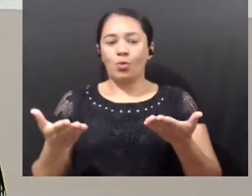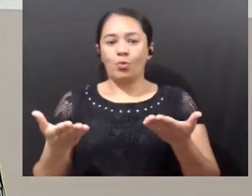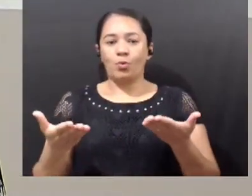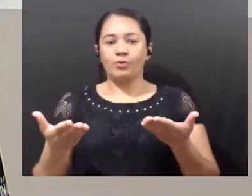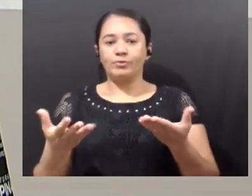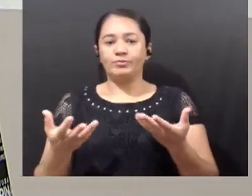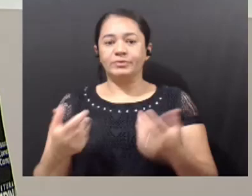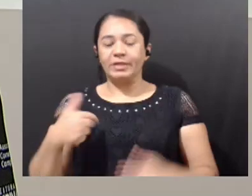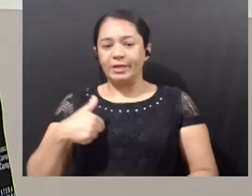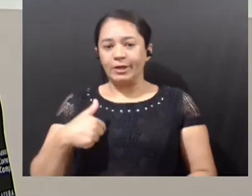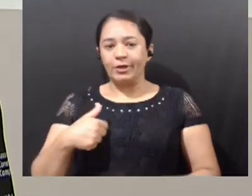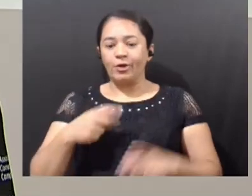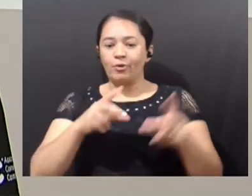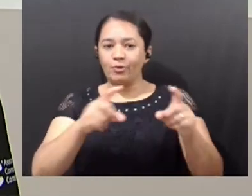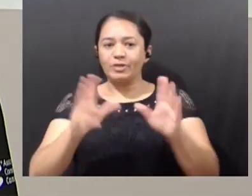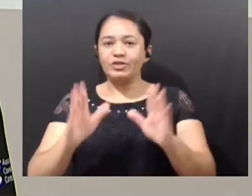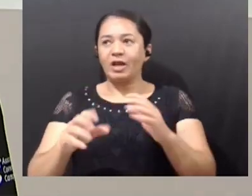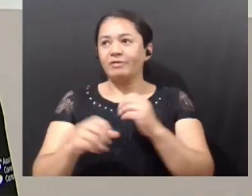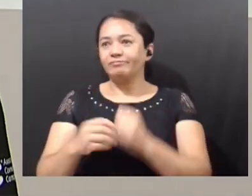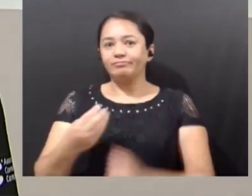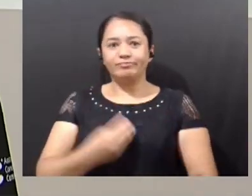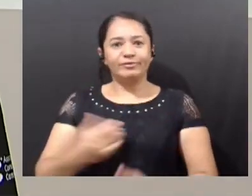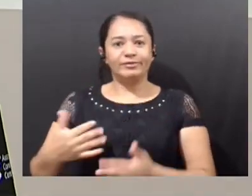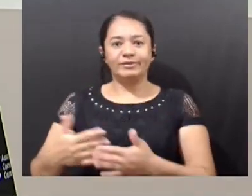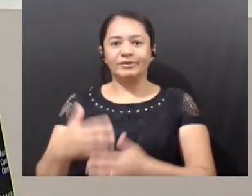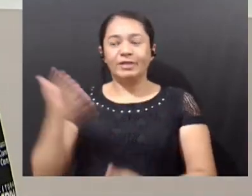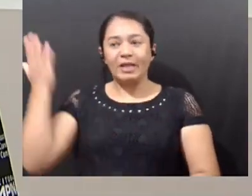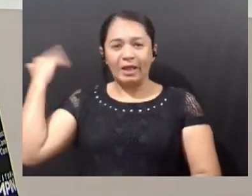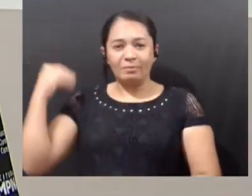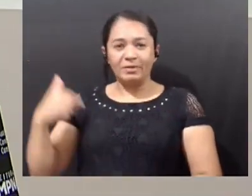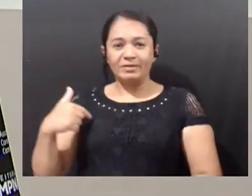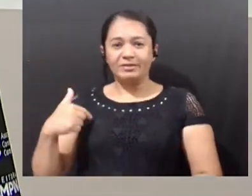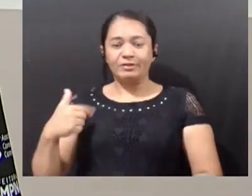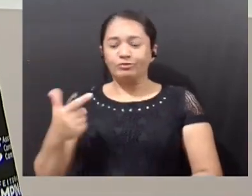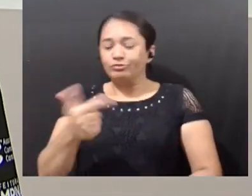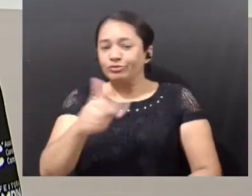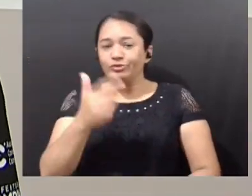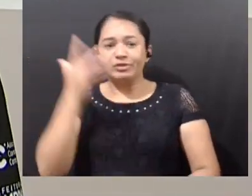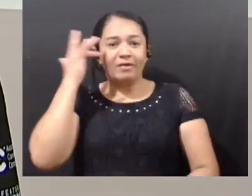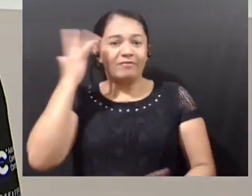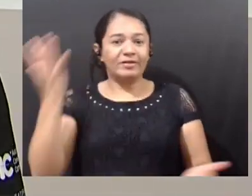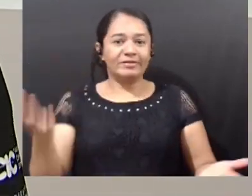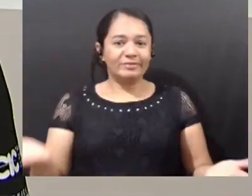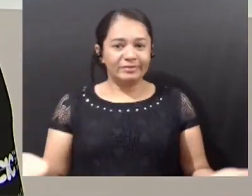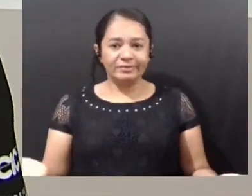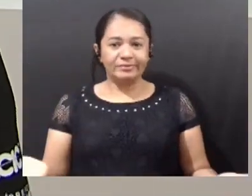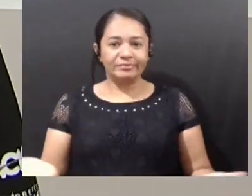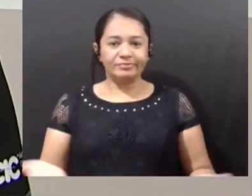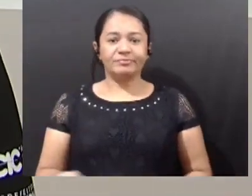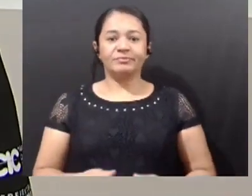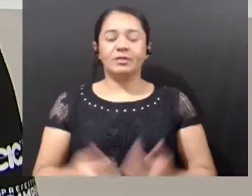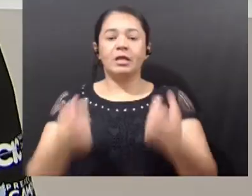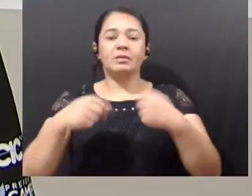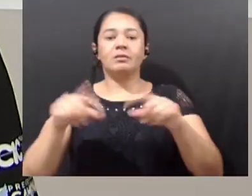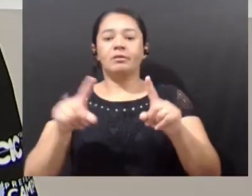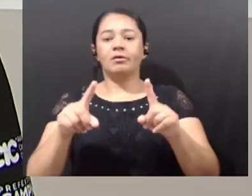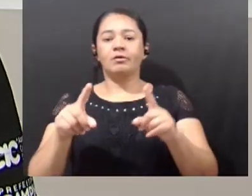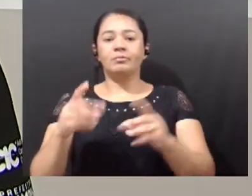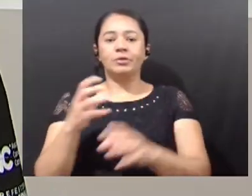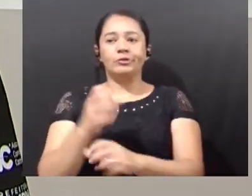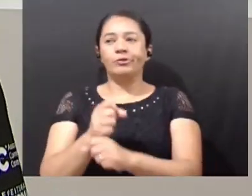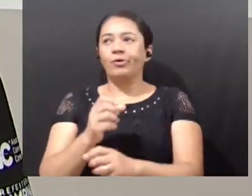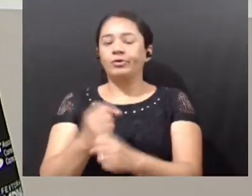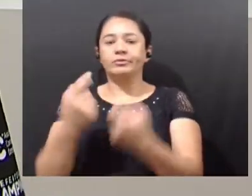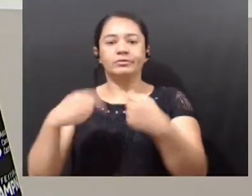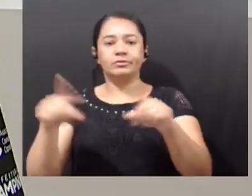a vida inteira, na minha época não tinha essas facilidades. Então, você não precisa de um contador, você não precisa... Vai lá,